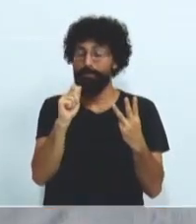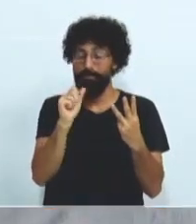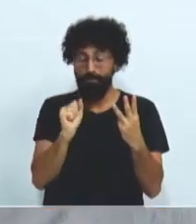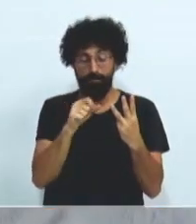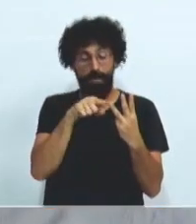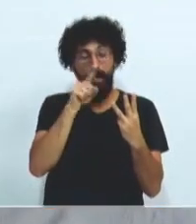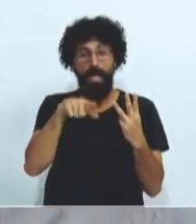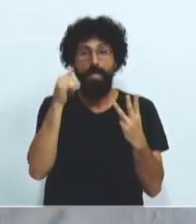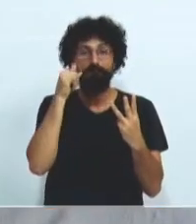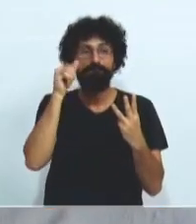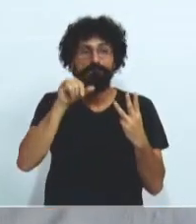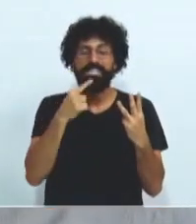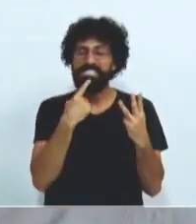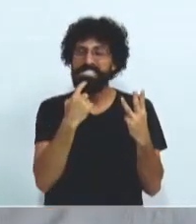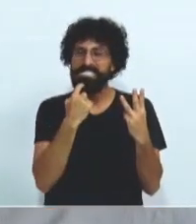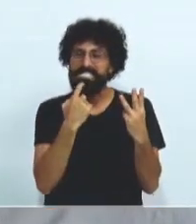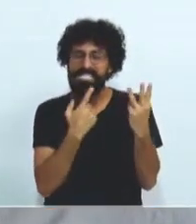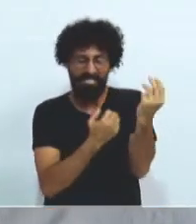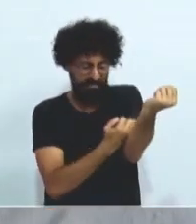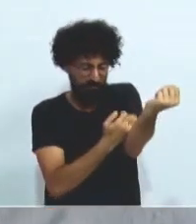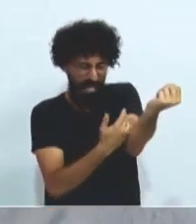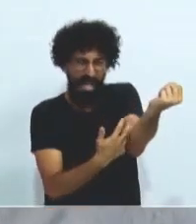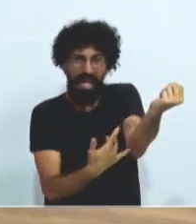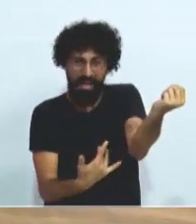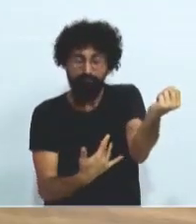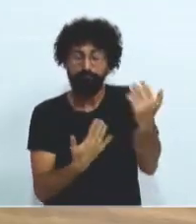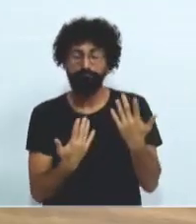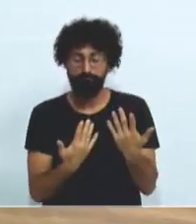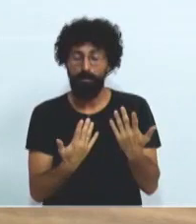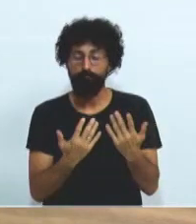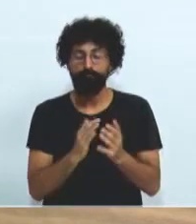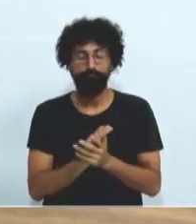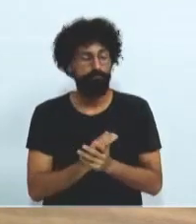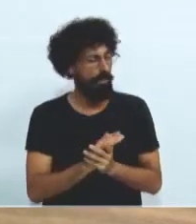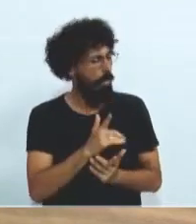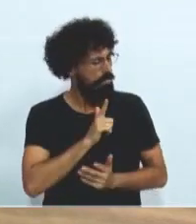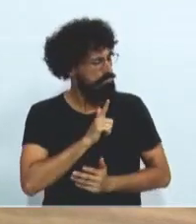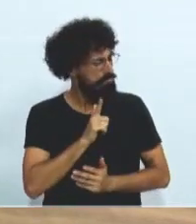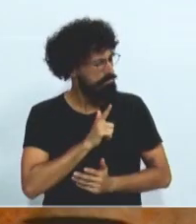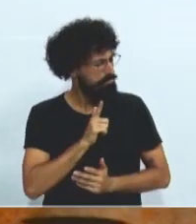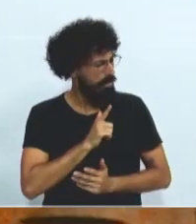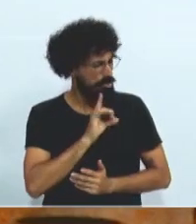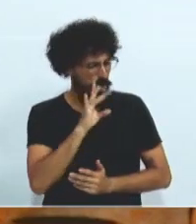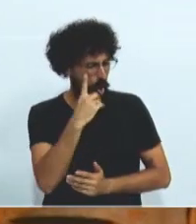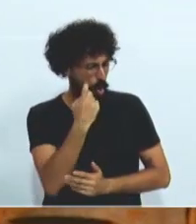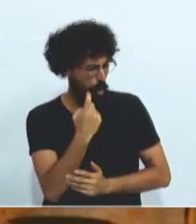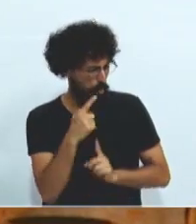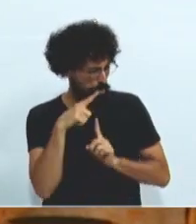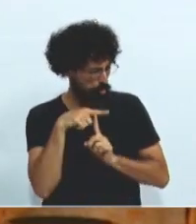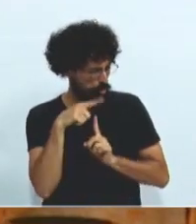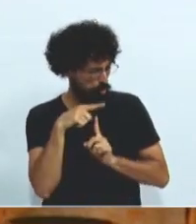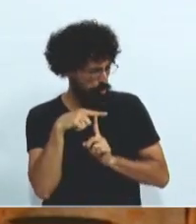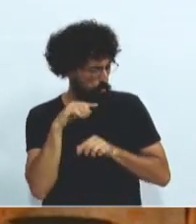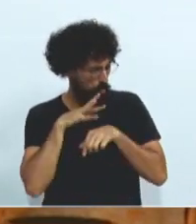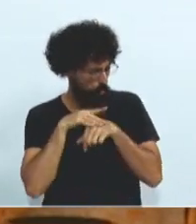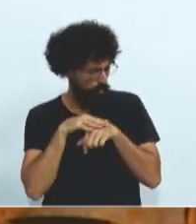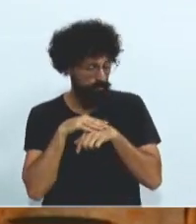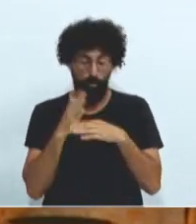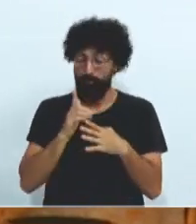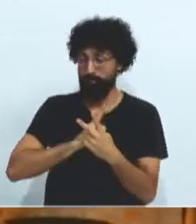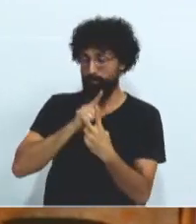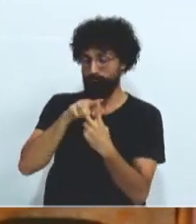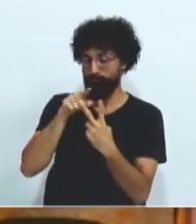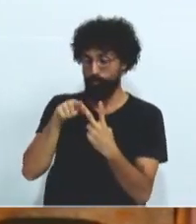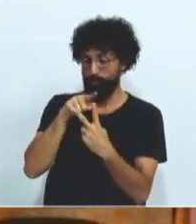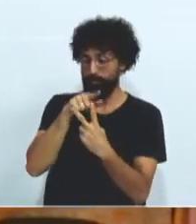Existe apenas um tipo de leucemia atualmente? Em geral, a gente divide em leucemia aguda e crônica.